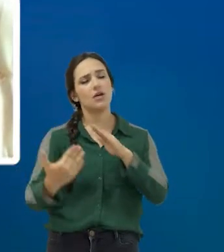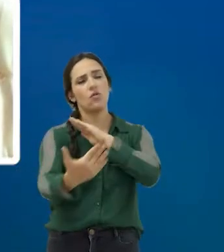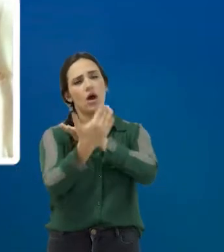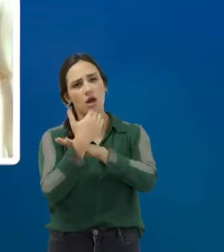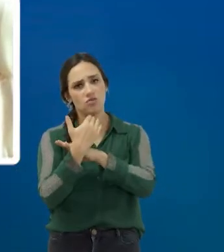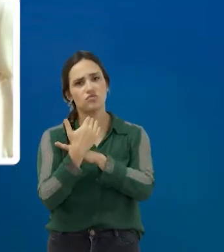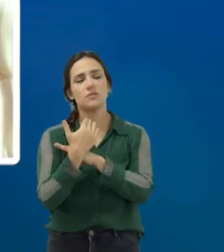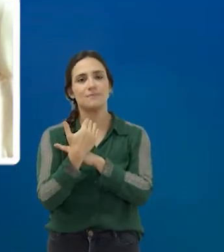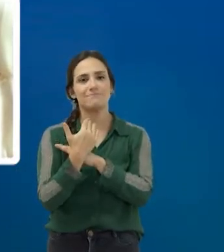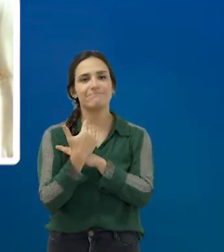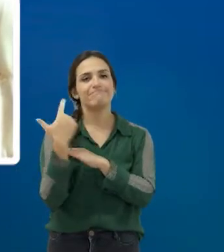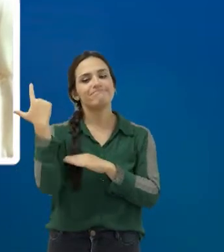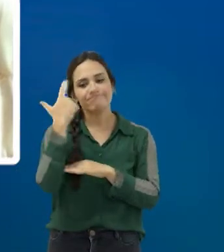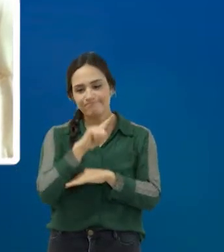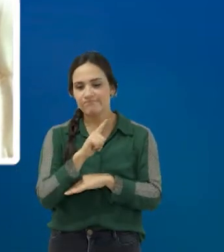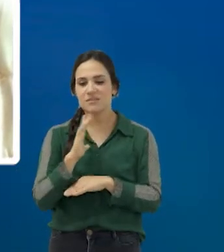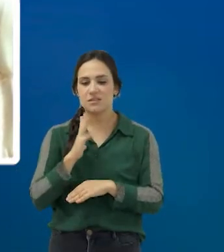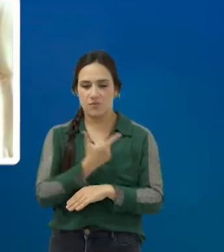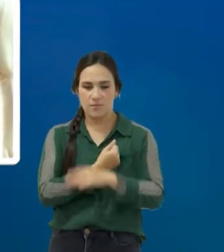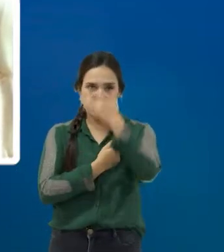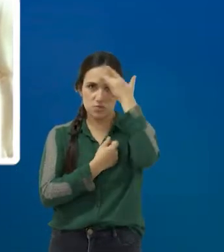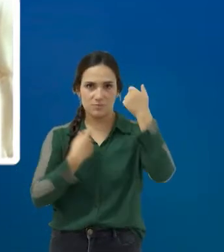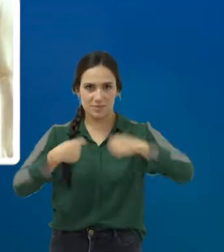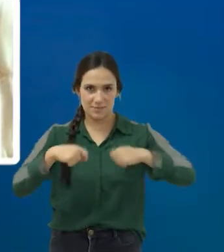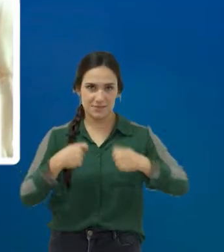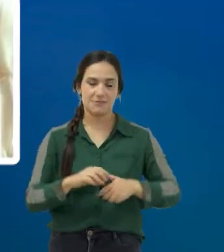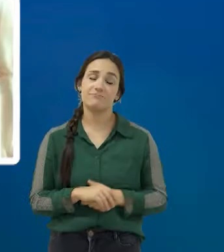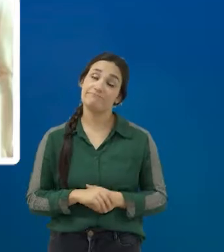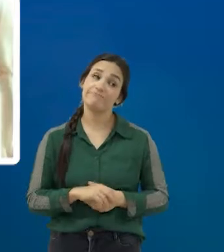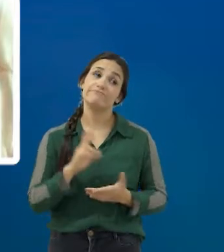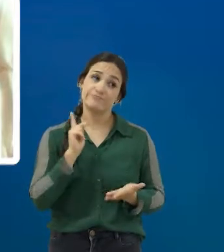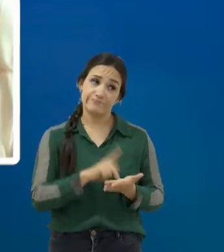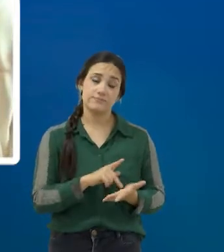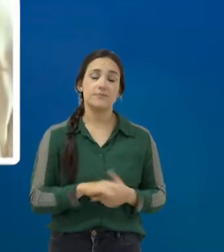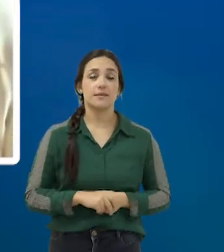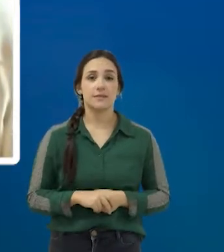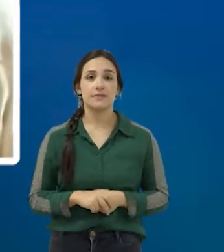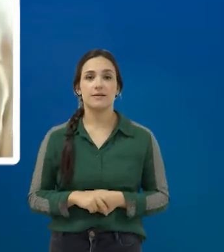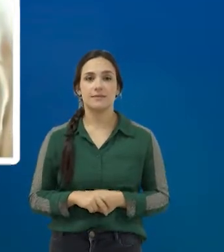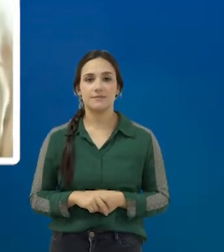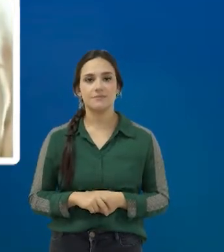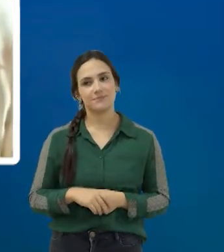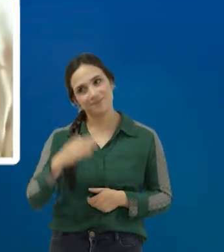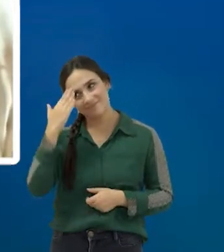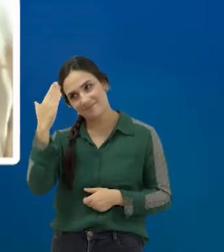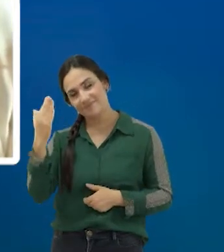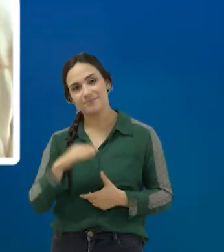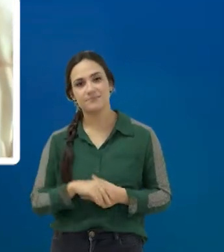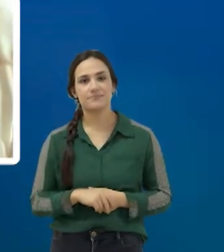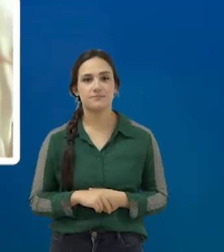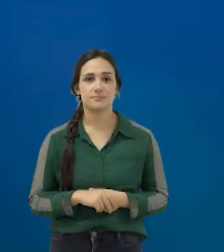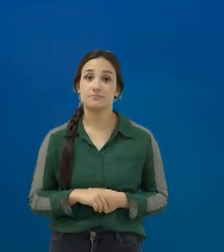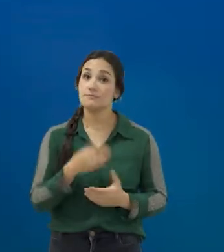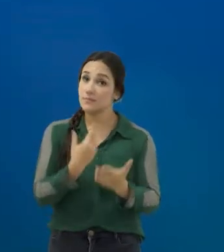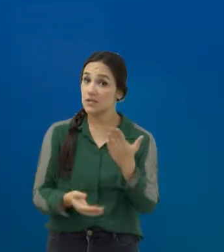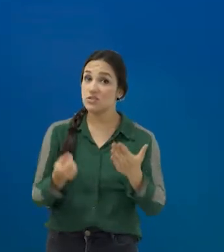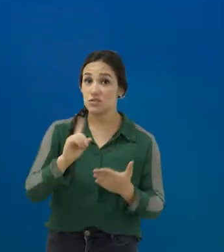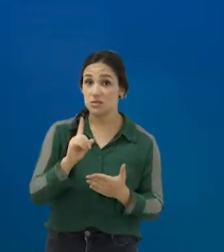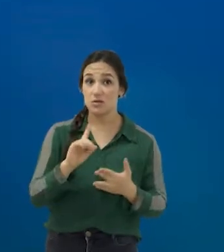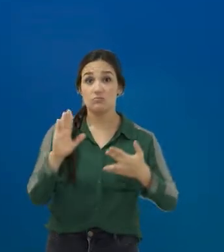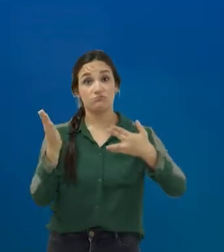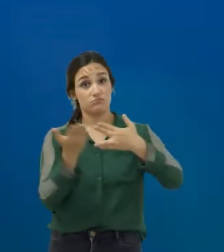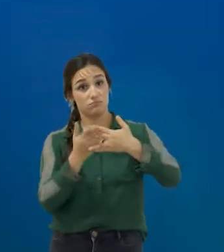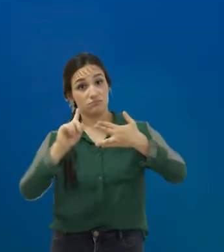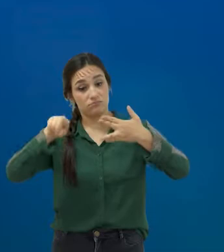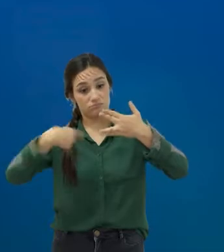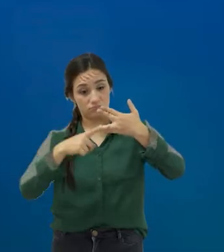para fazer com que a gente consiga atender quem precisa. Sem dúvida. Obrigada. Não saia daí,